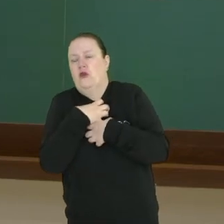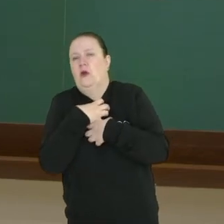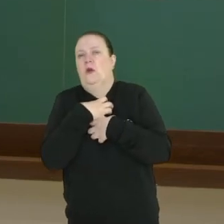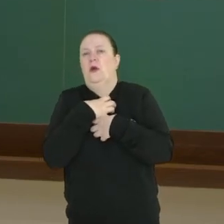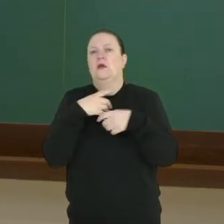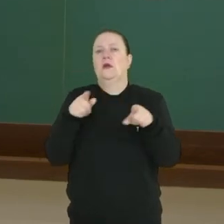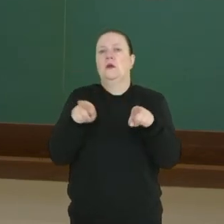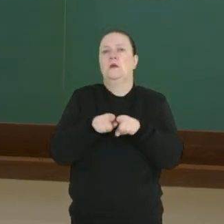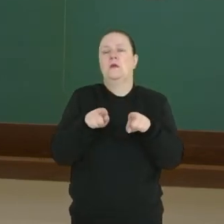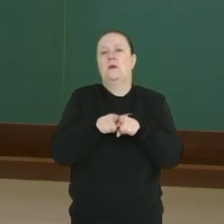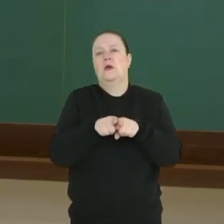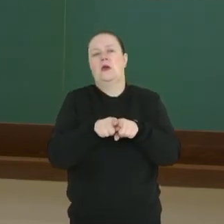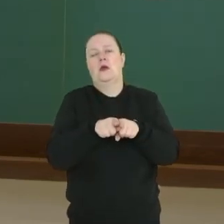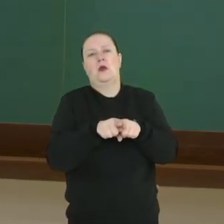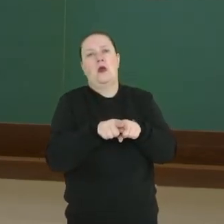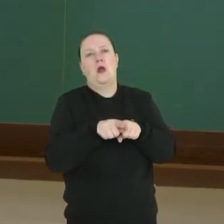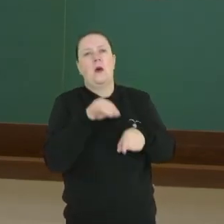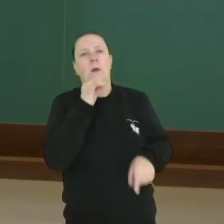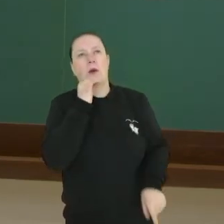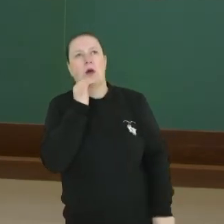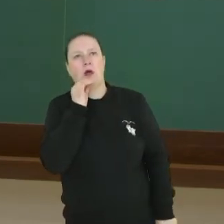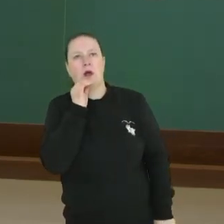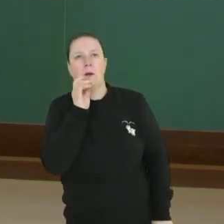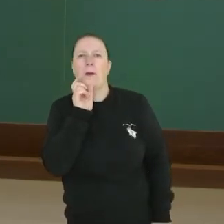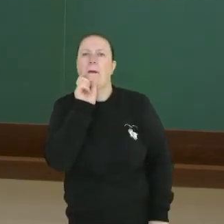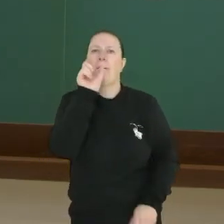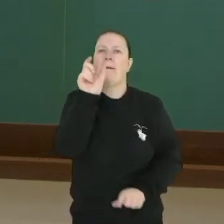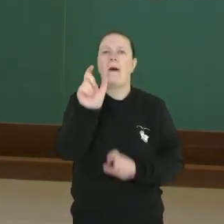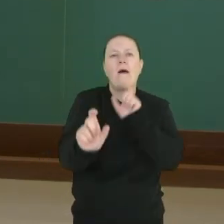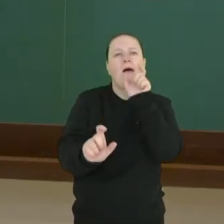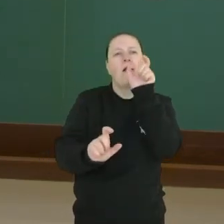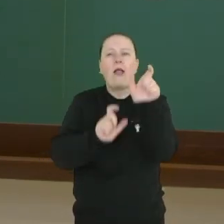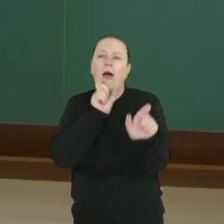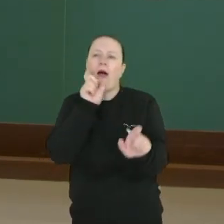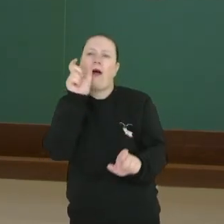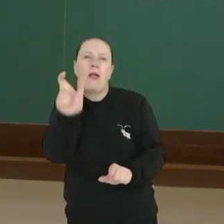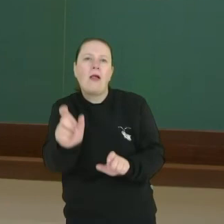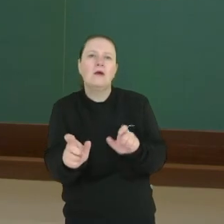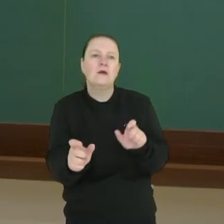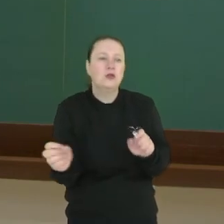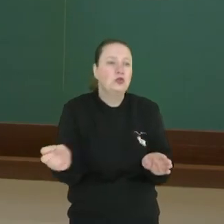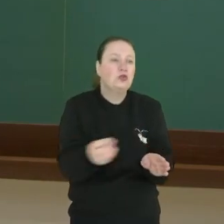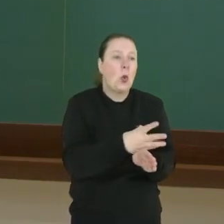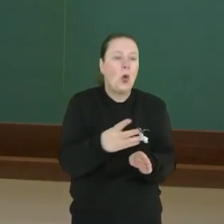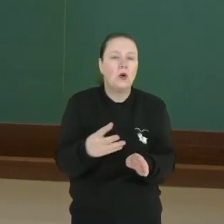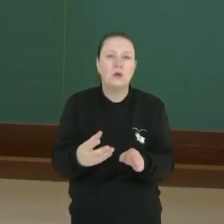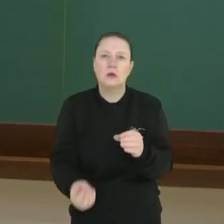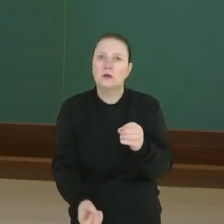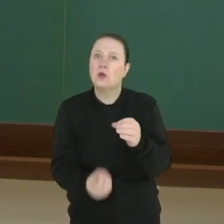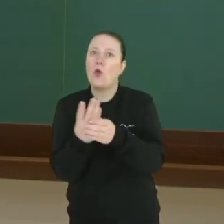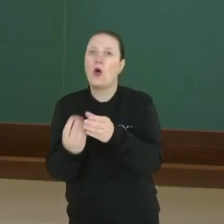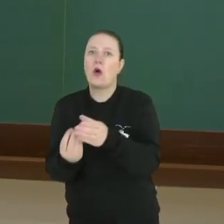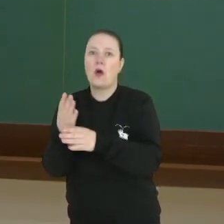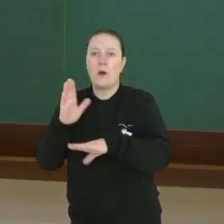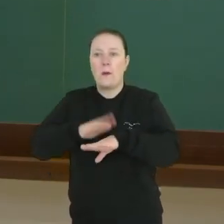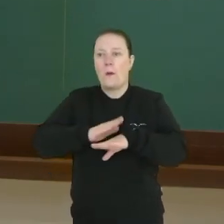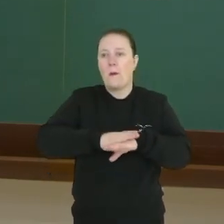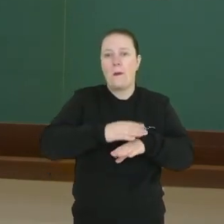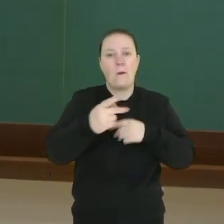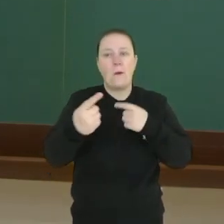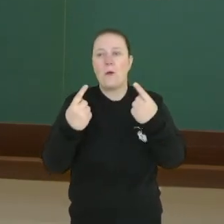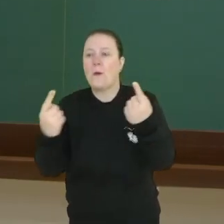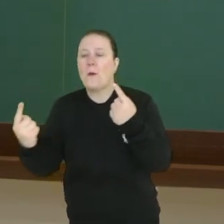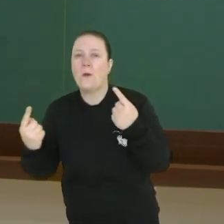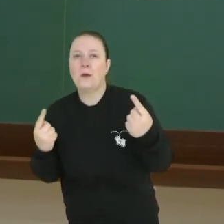neologismos, que são aquelas palavras novas, que surgem, as pessoas criam palavras novas, então são chamados neologismos, ou ainda